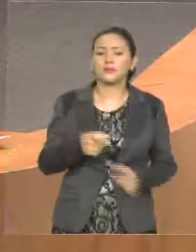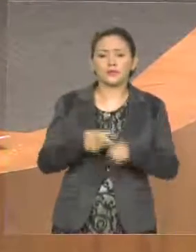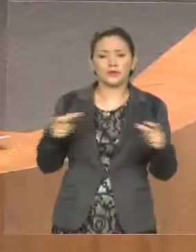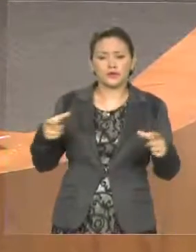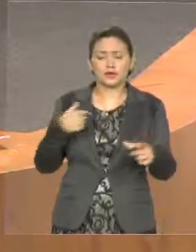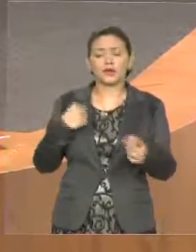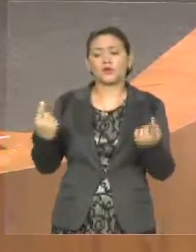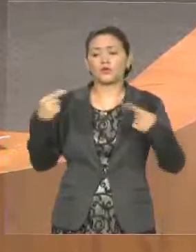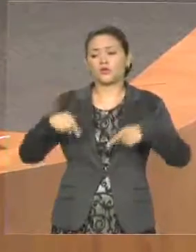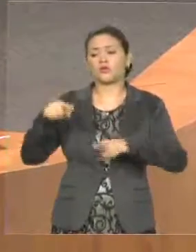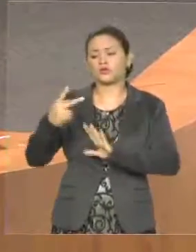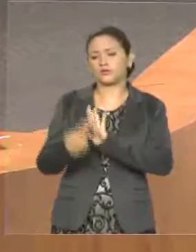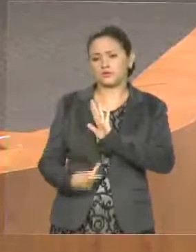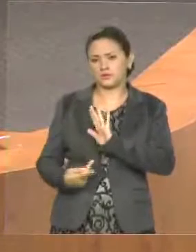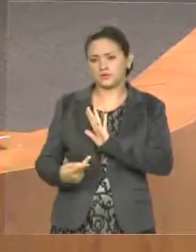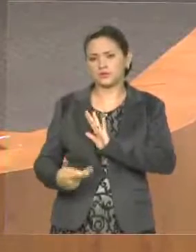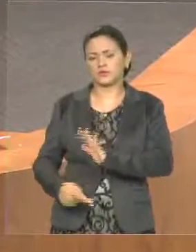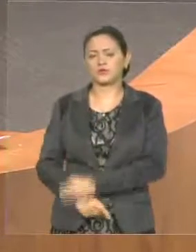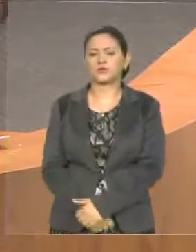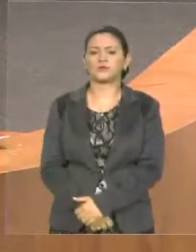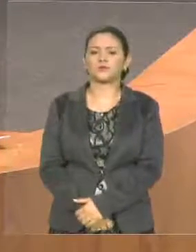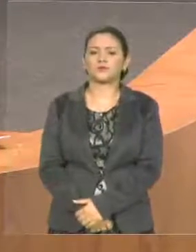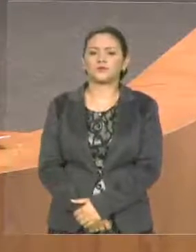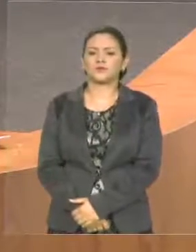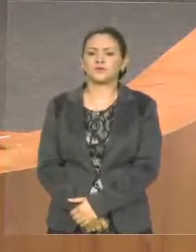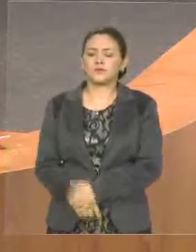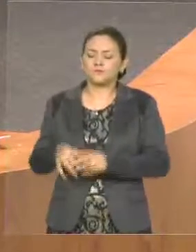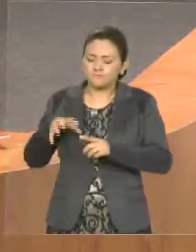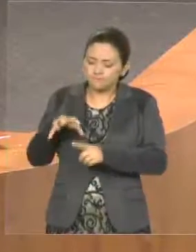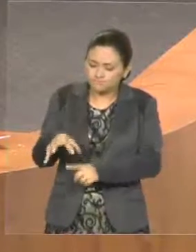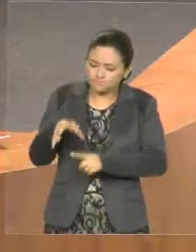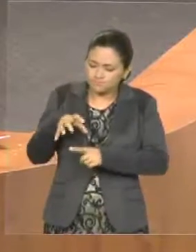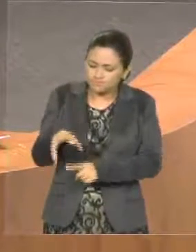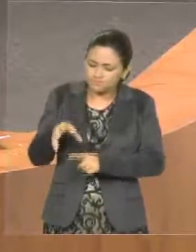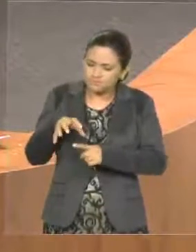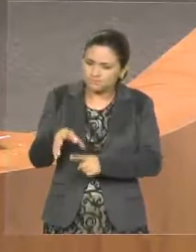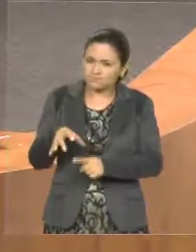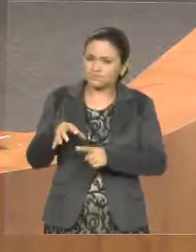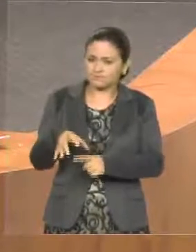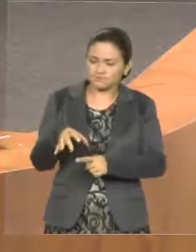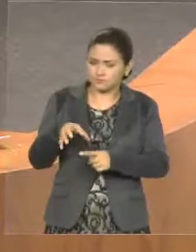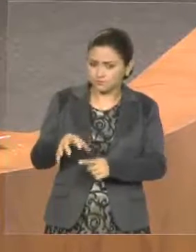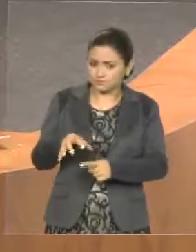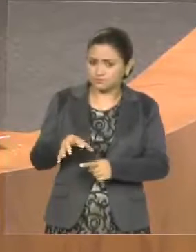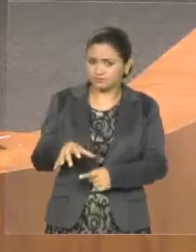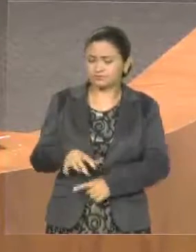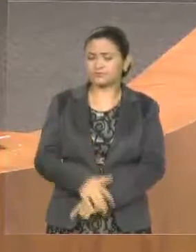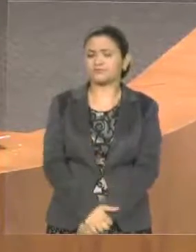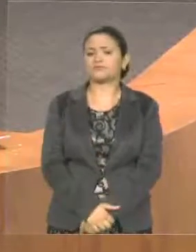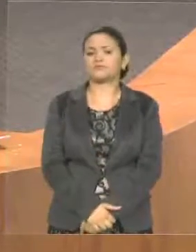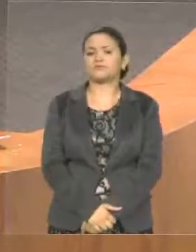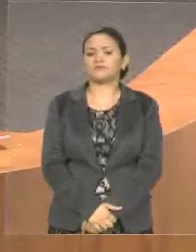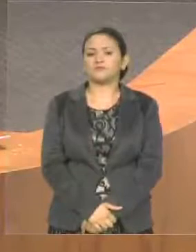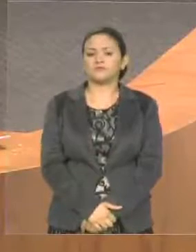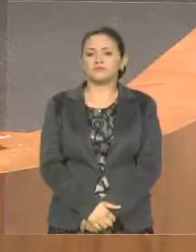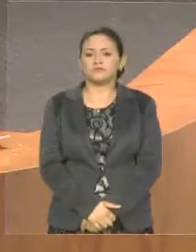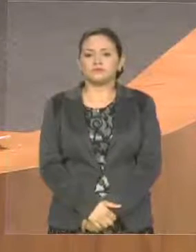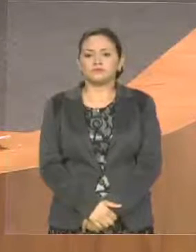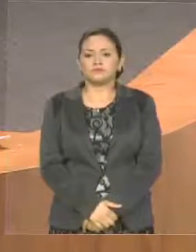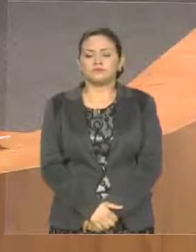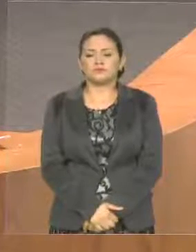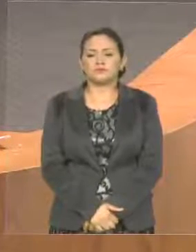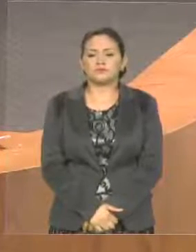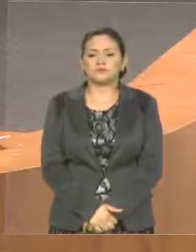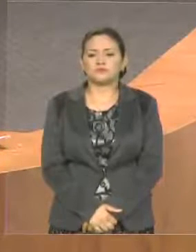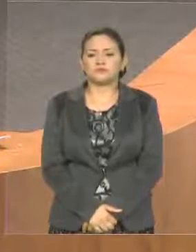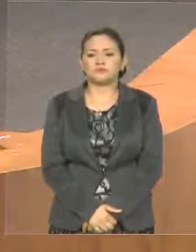projeto, projeto perseguidor, que faz parte de um golpe, não é isso? Então, o que diz